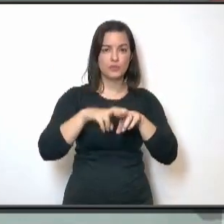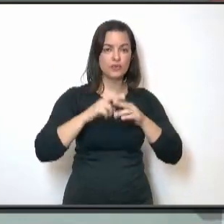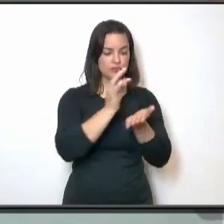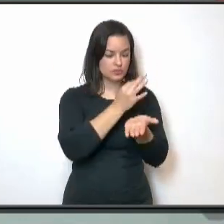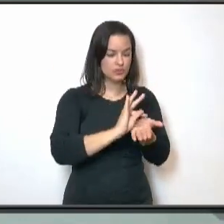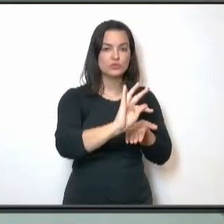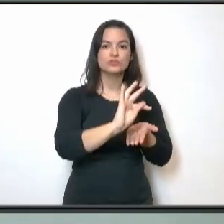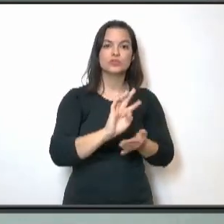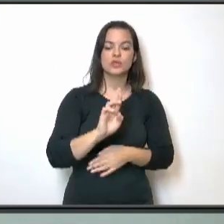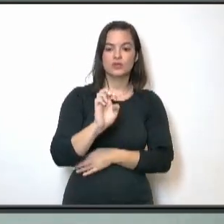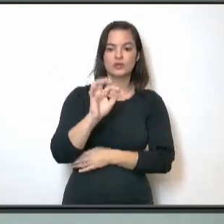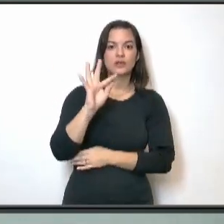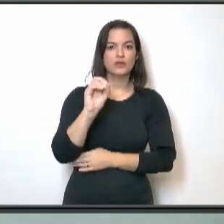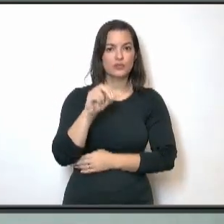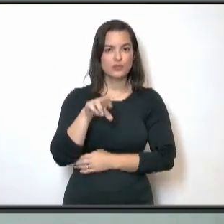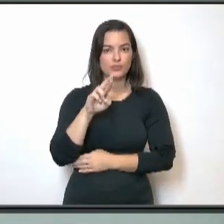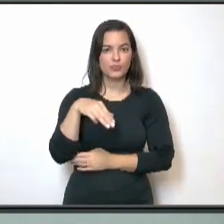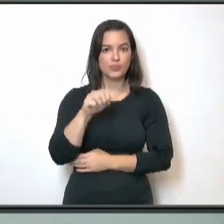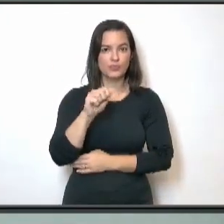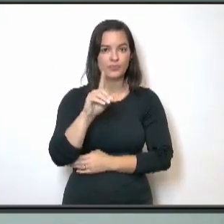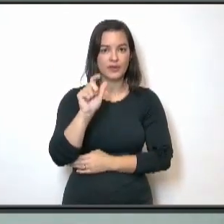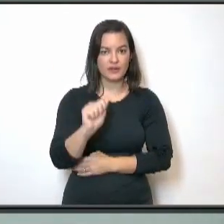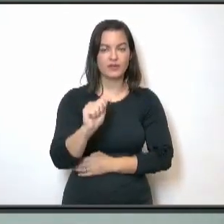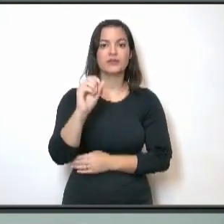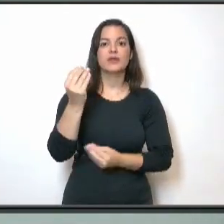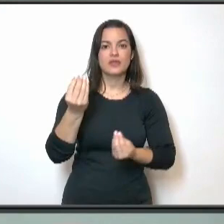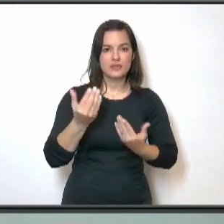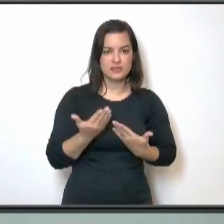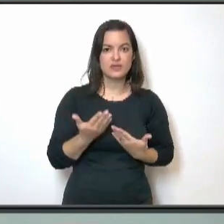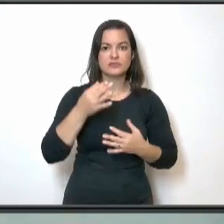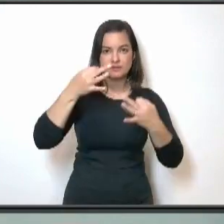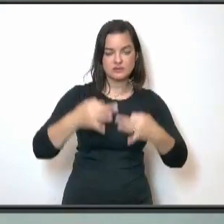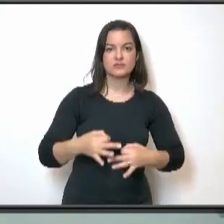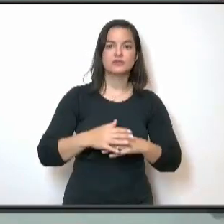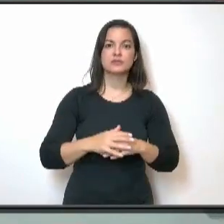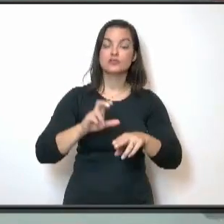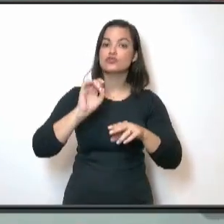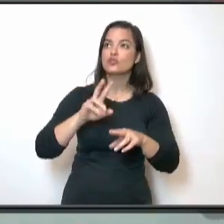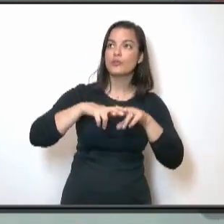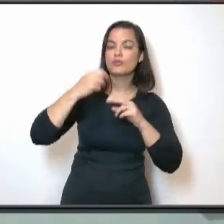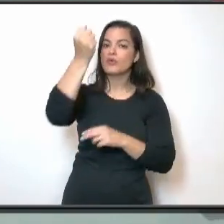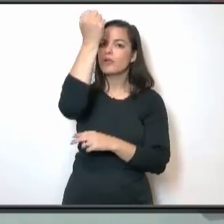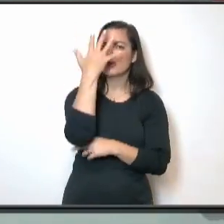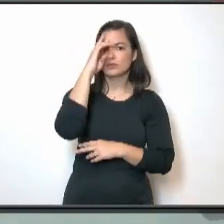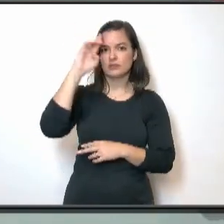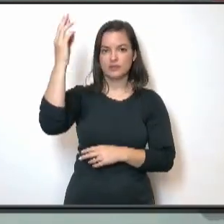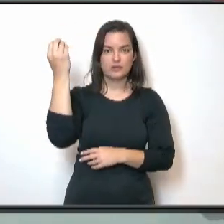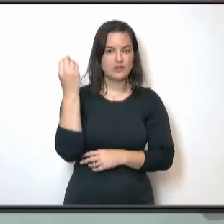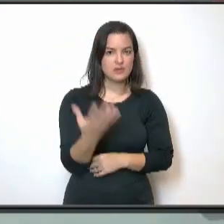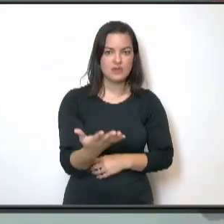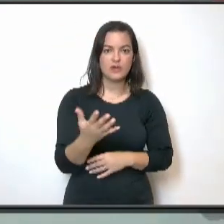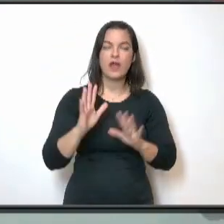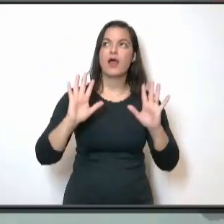certeza. É obra do Senhor, somente do Senhor, pela graça do Senhor. Ah, mas quando